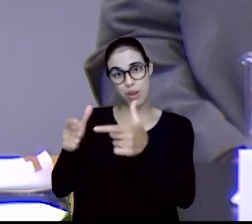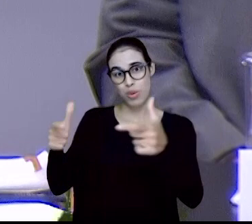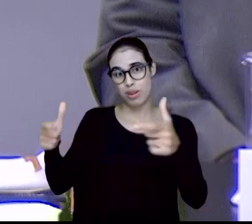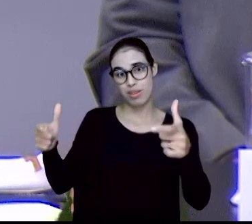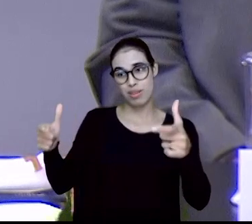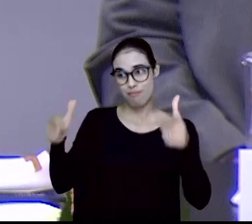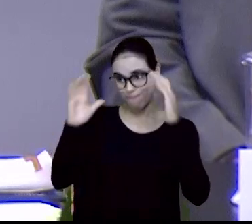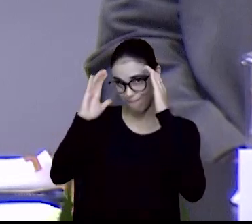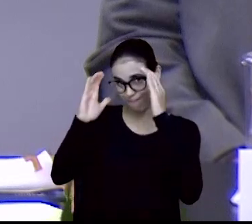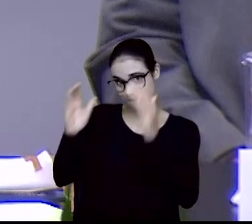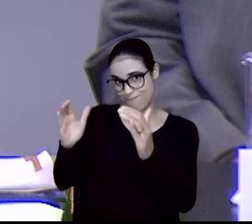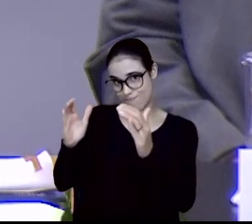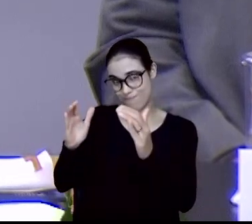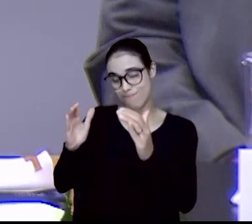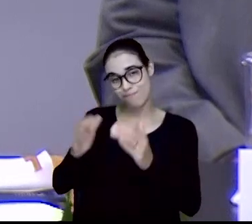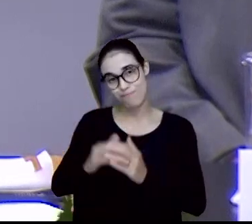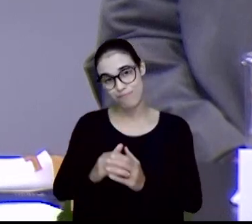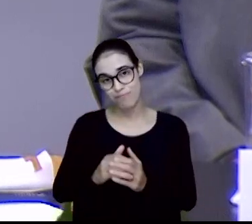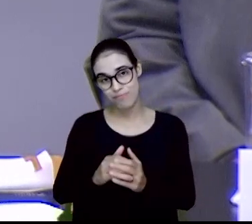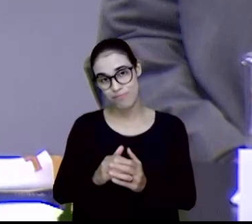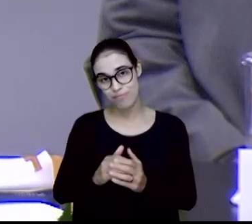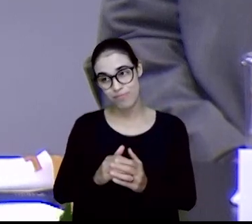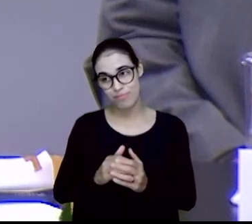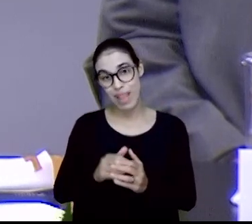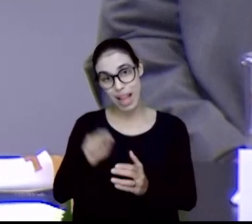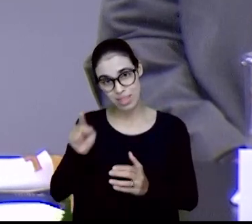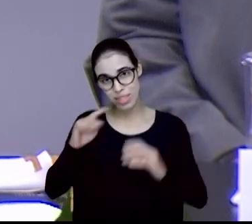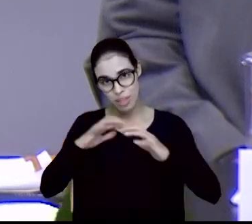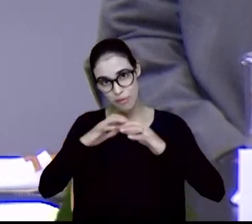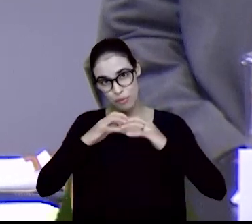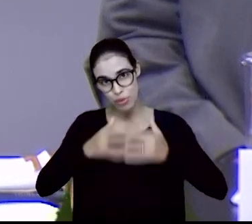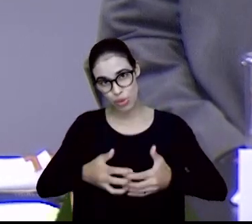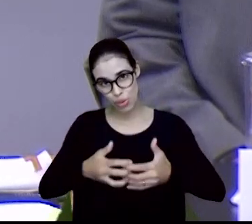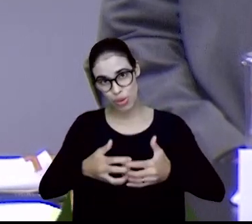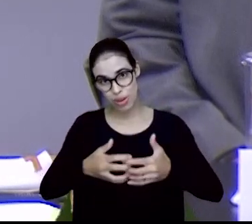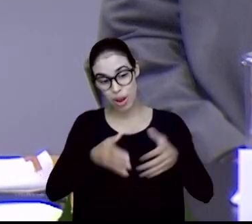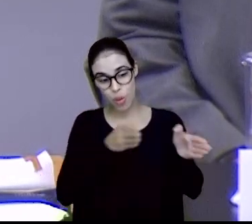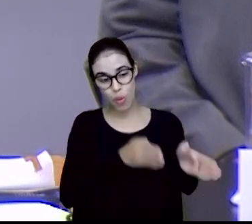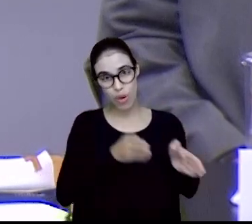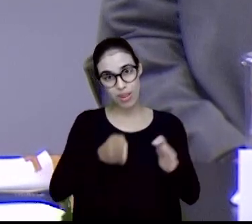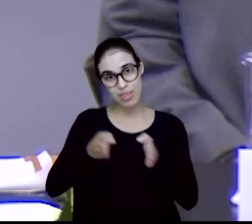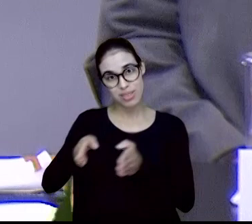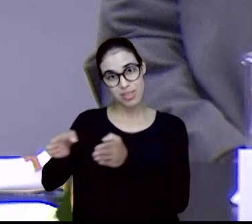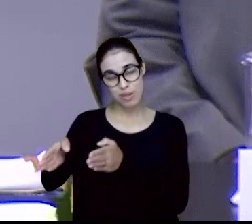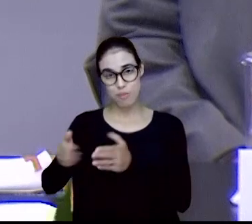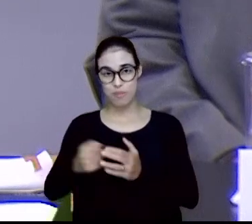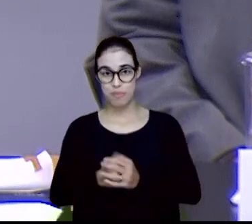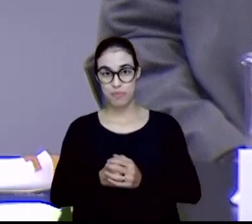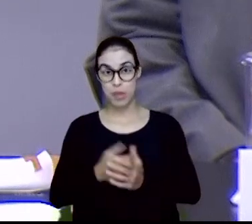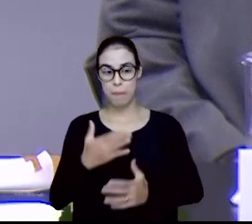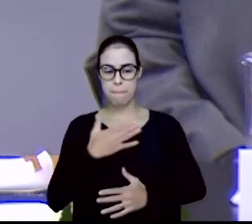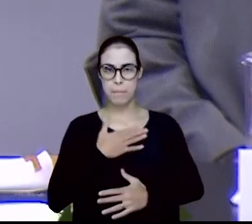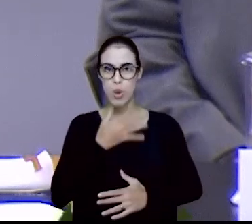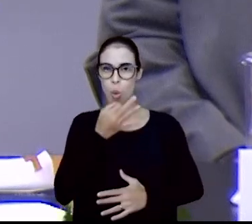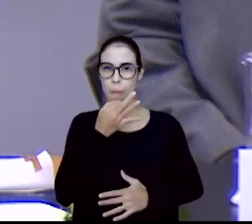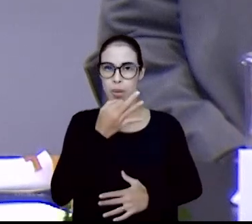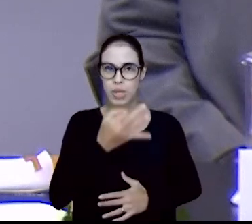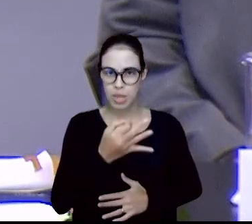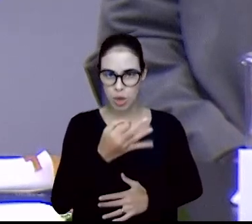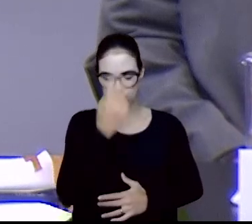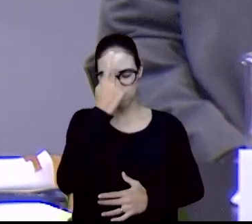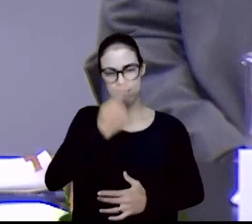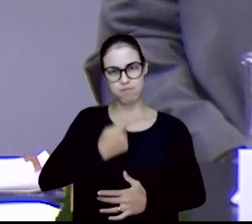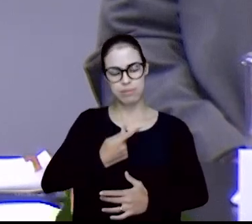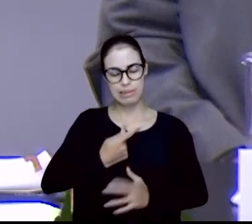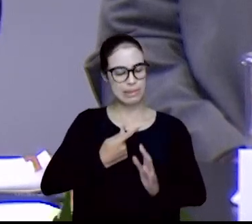observo. É assim que funciona a vida civilizada, a gente abrir mão da própria individualidade e ceder